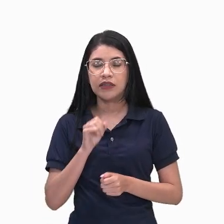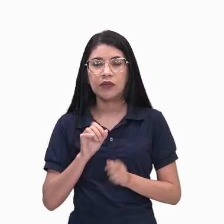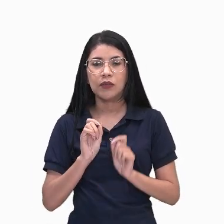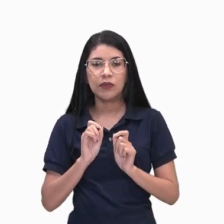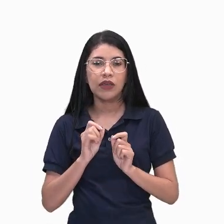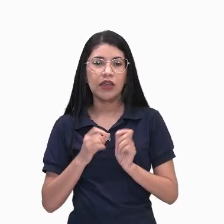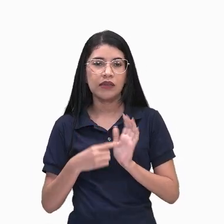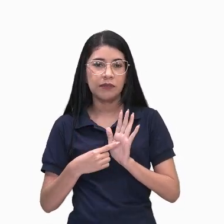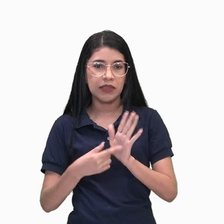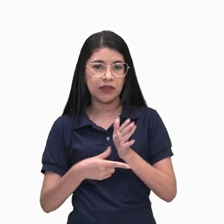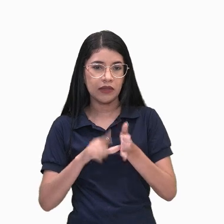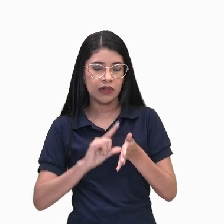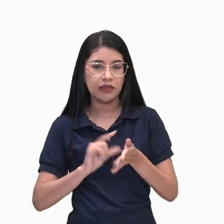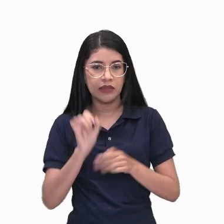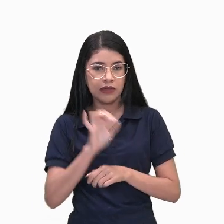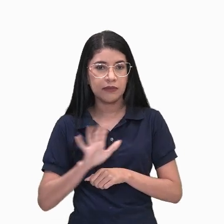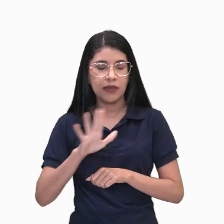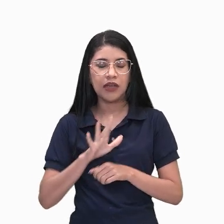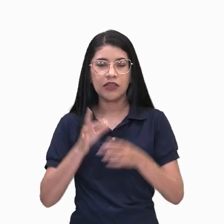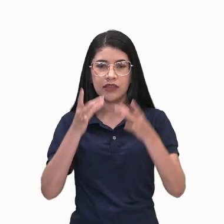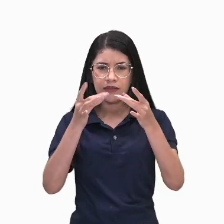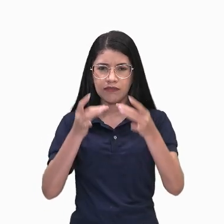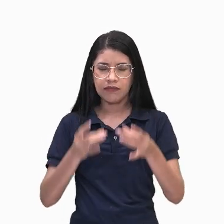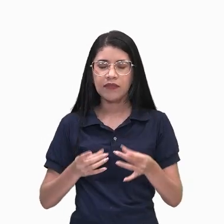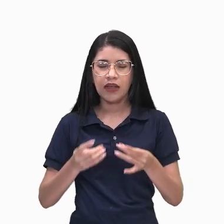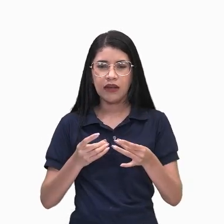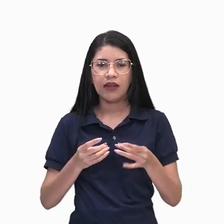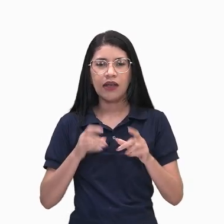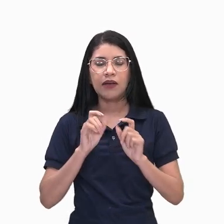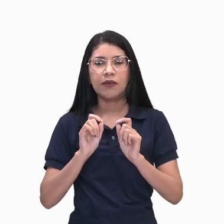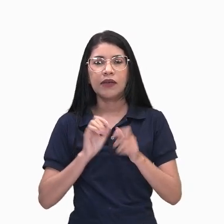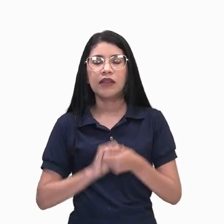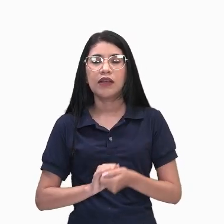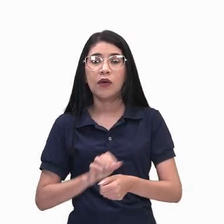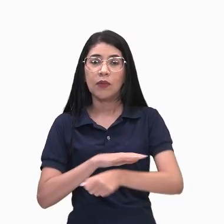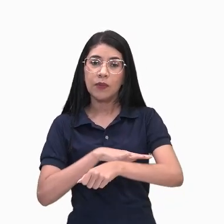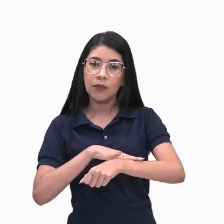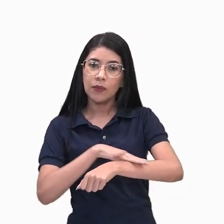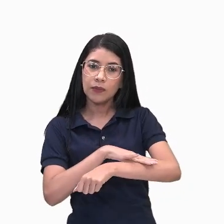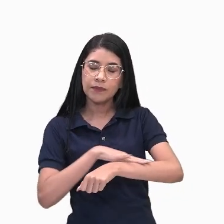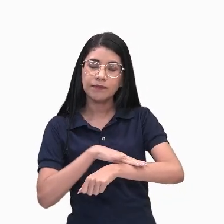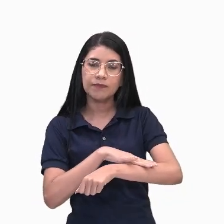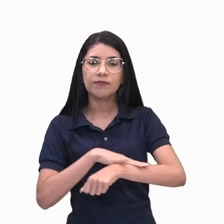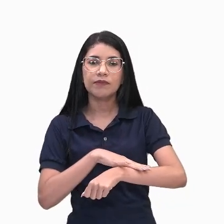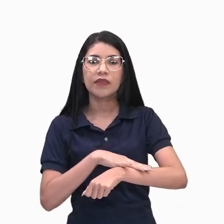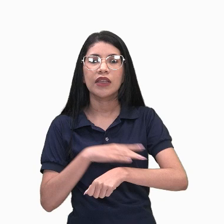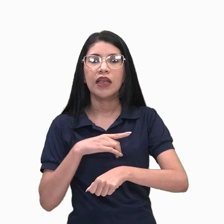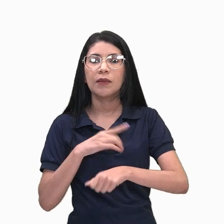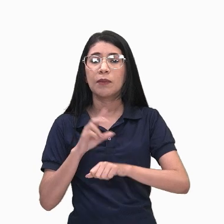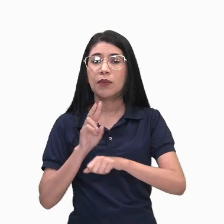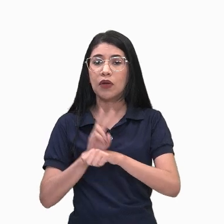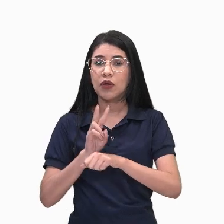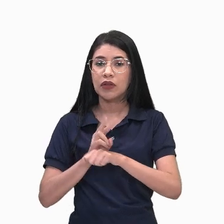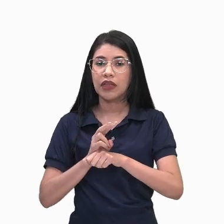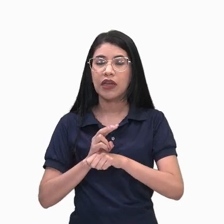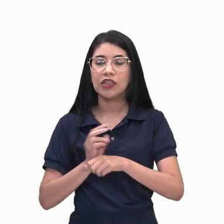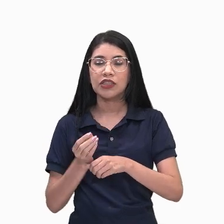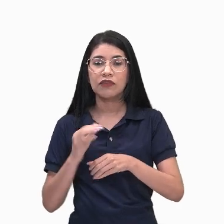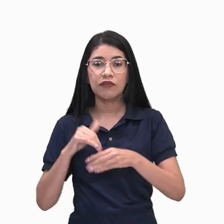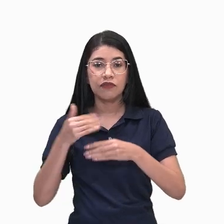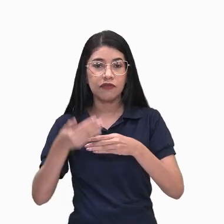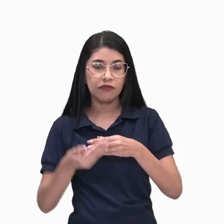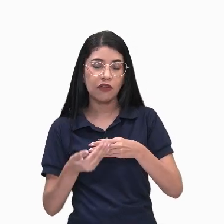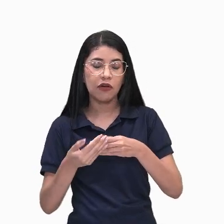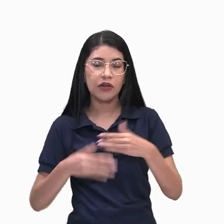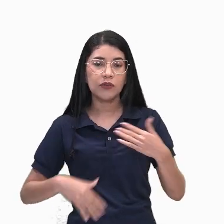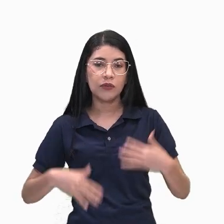eu falei para vocês que a gente vai falar bastante sobre ela, o tecido epitelial ele vai revestir essa parte mais externa,